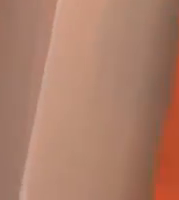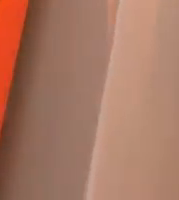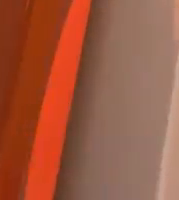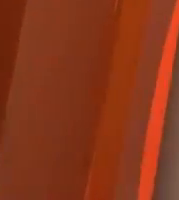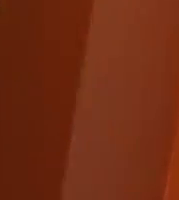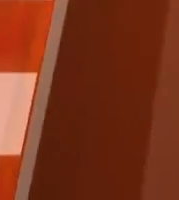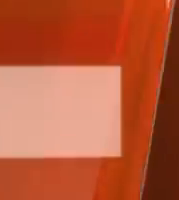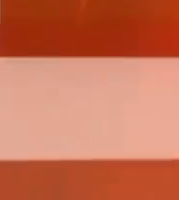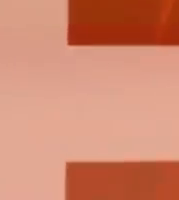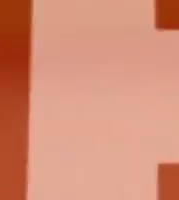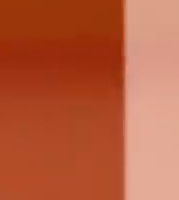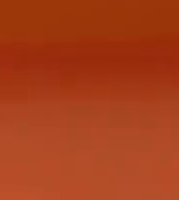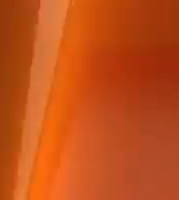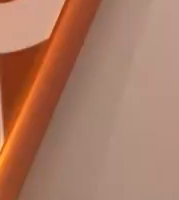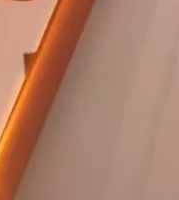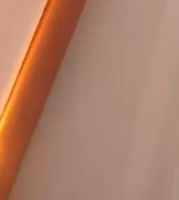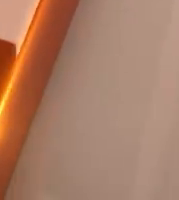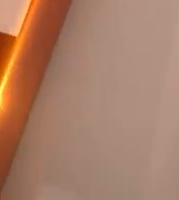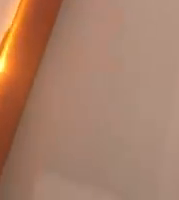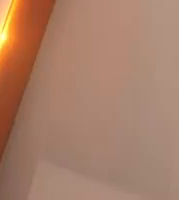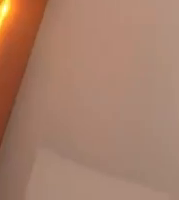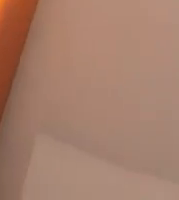amanhã k